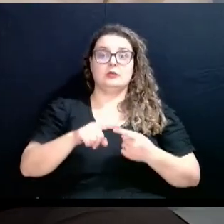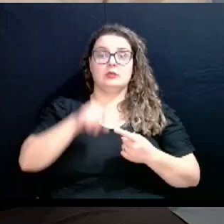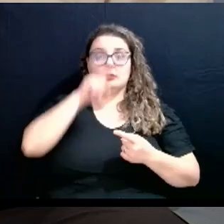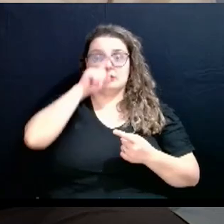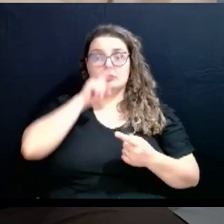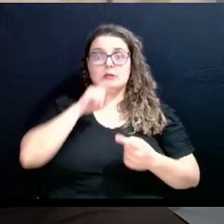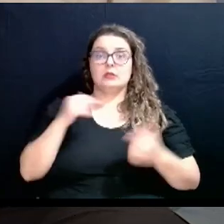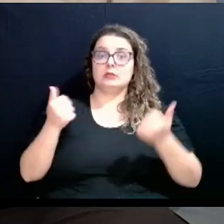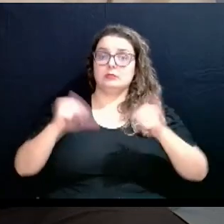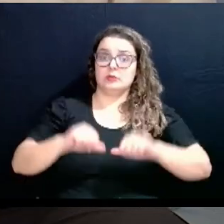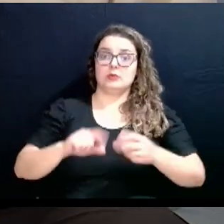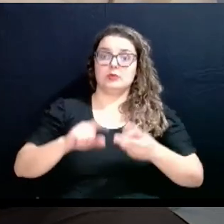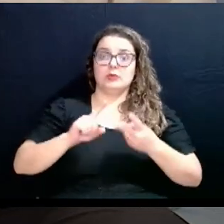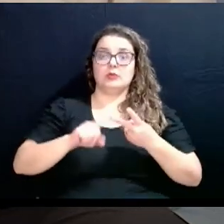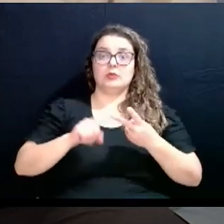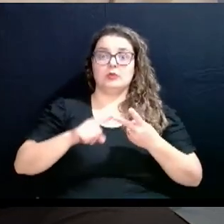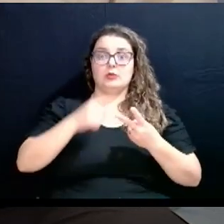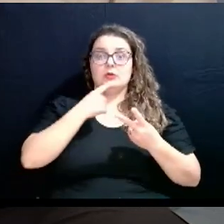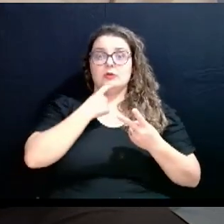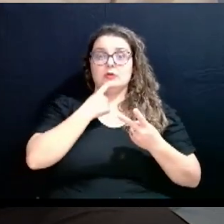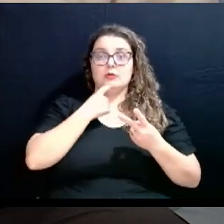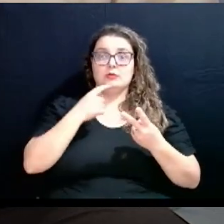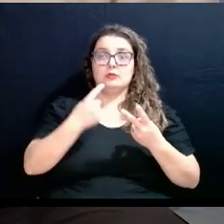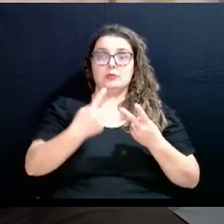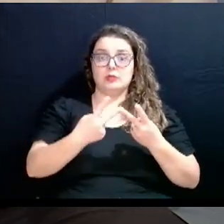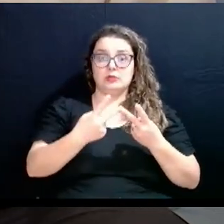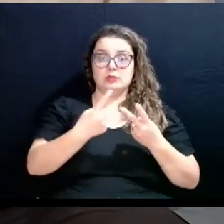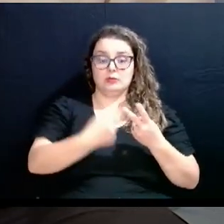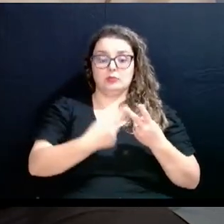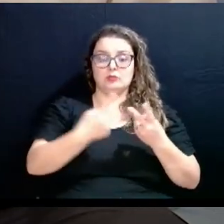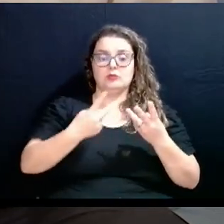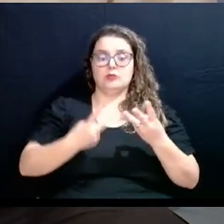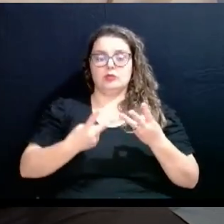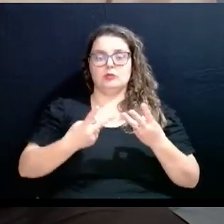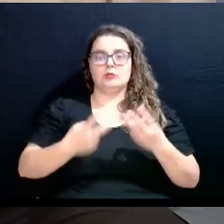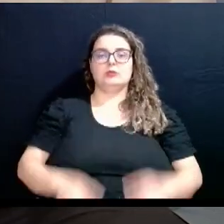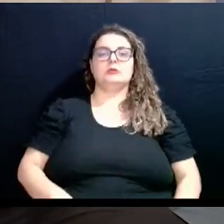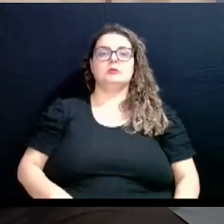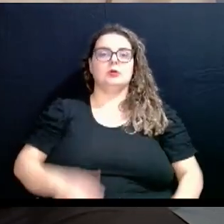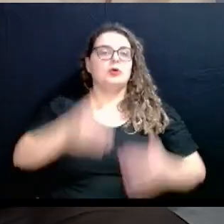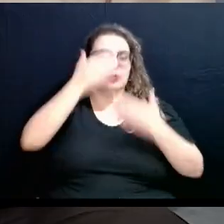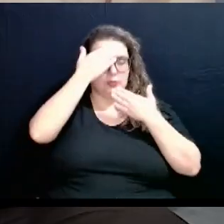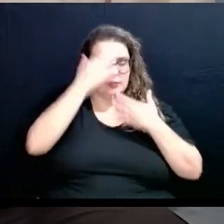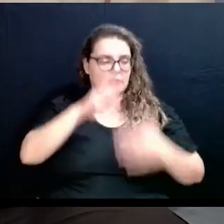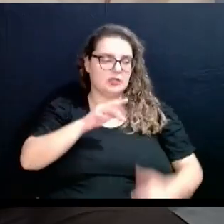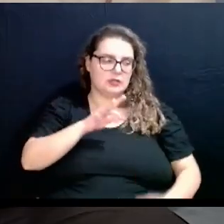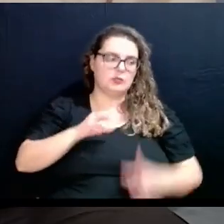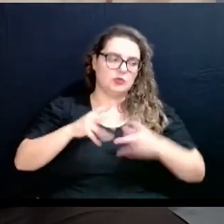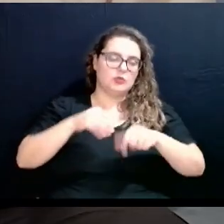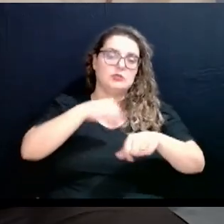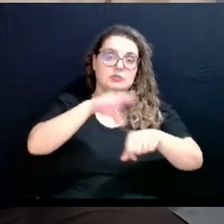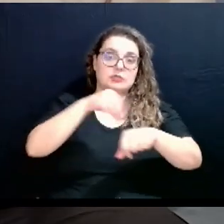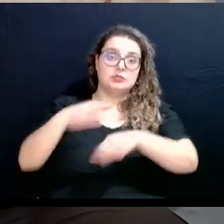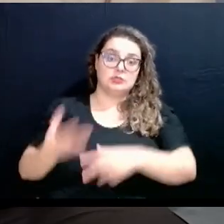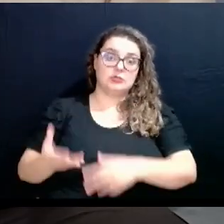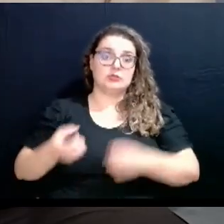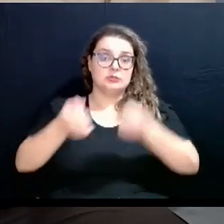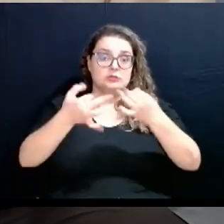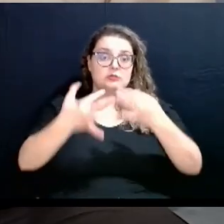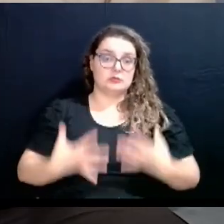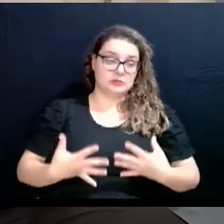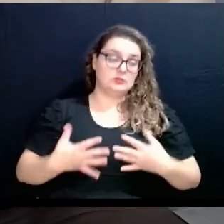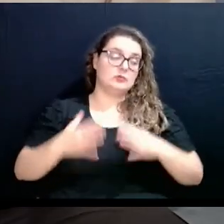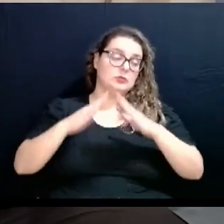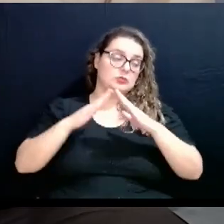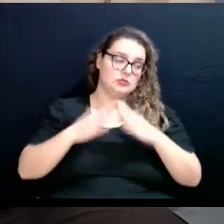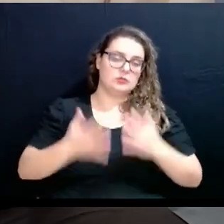amarela e a pior de todas, a vermelha 1 e a vermelha 2. É isso então, Rafa. Muito obrigado por todas essas dicas, né? Essa